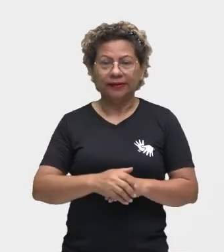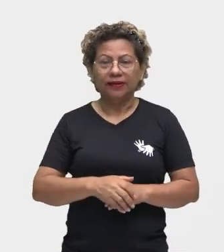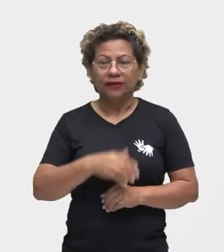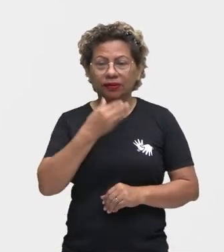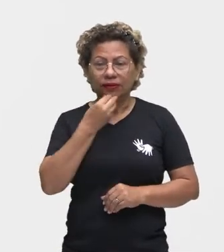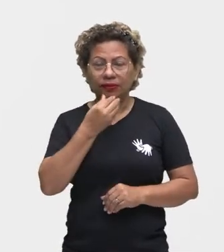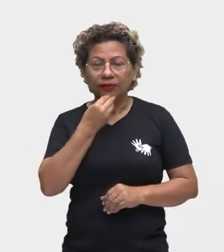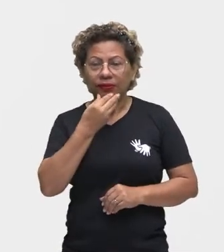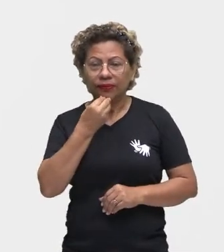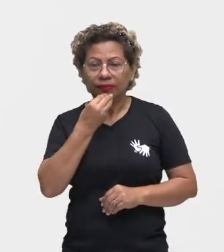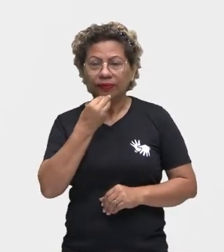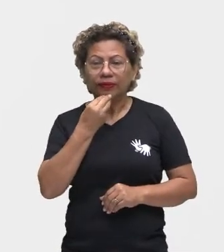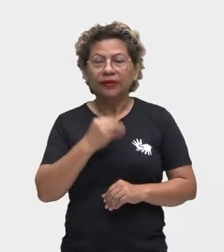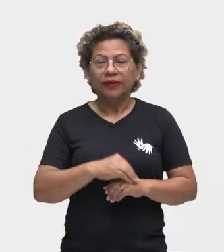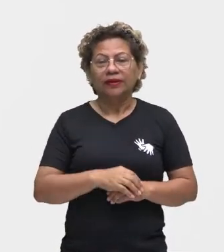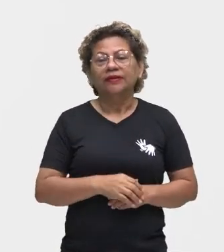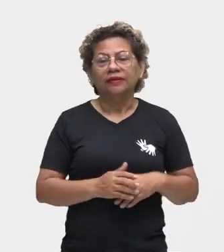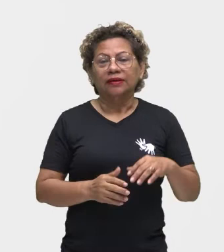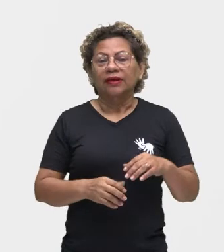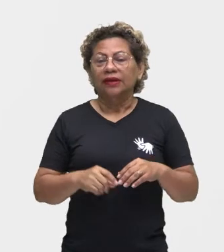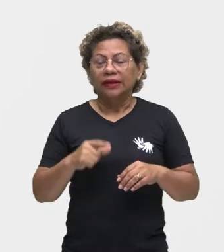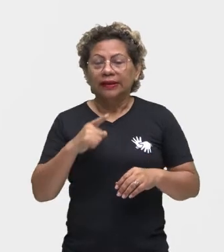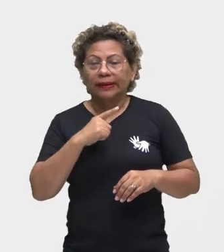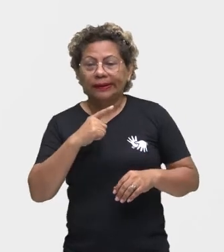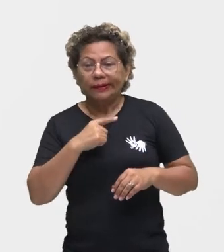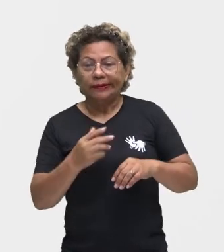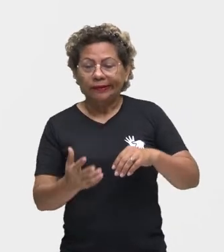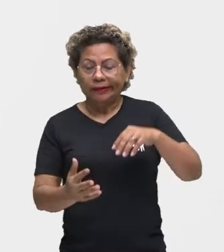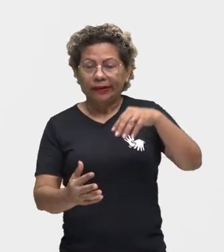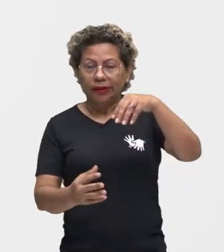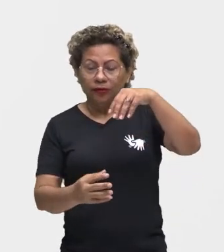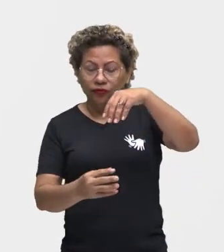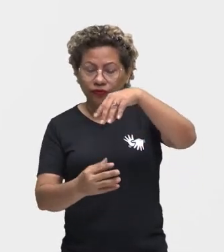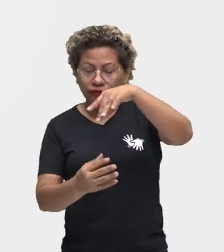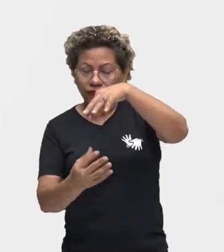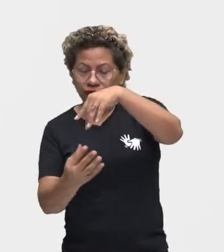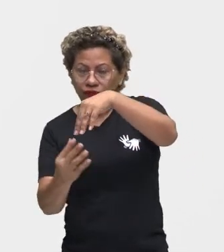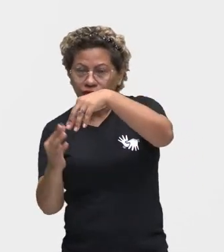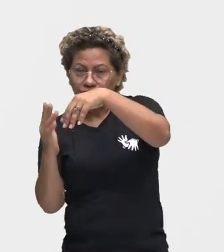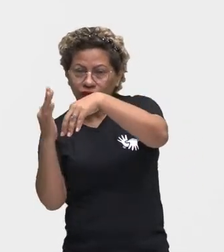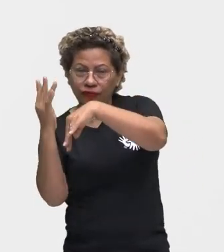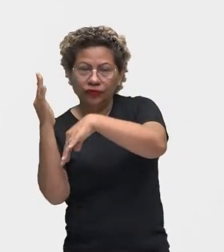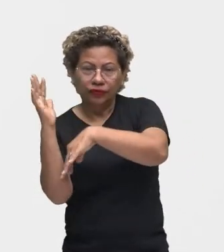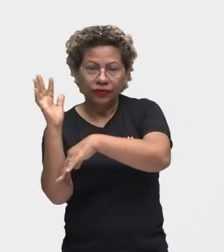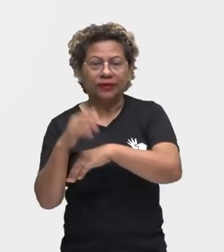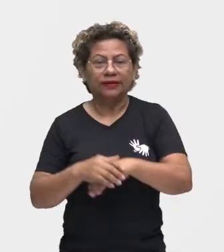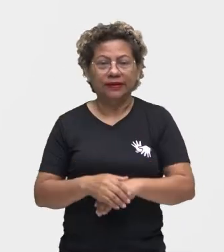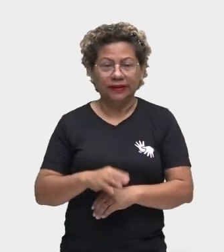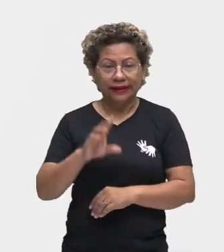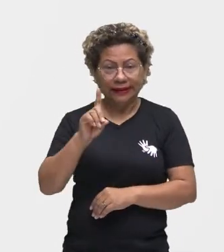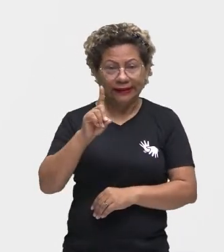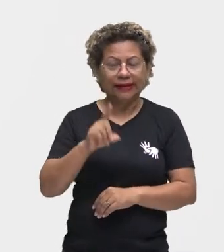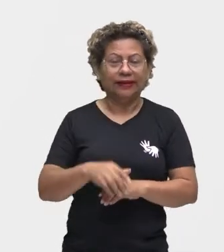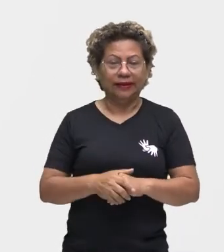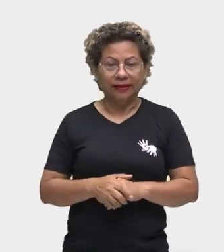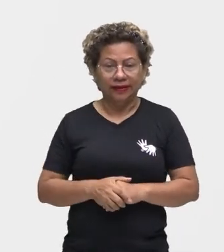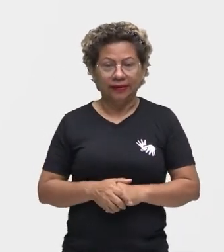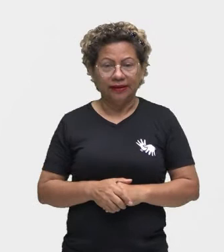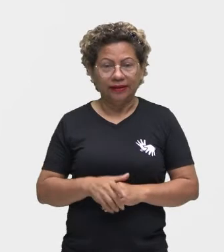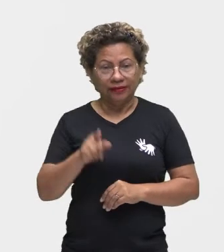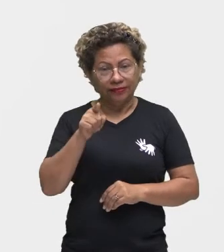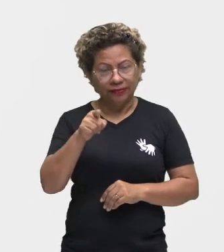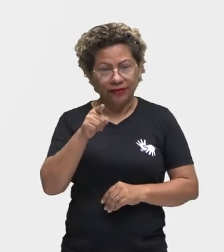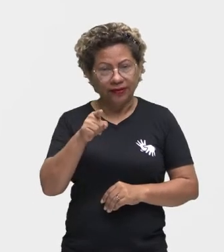na cápsula dos esporófitos são produzidos esporos. Muito bem, quatro alternativas, analisem,